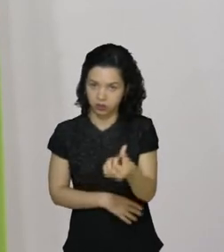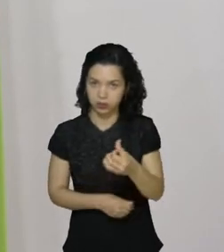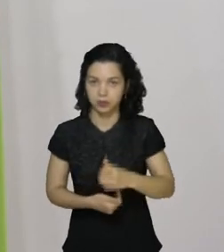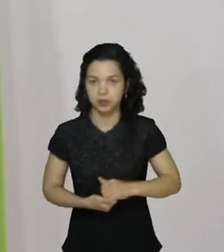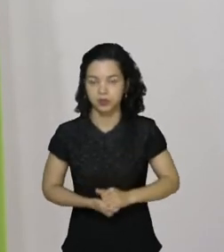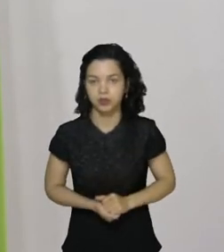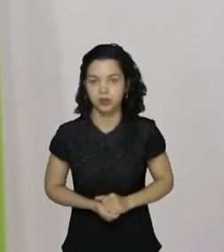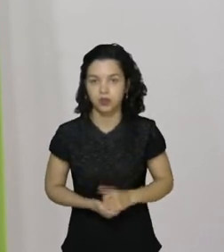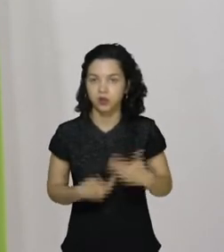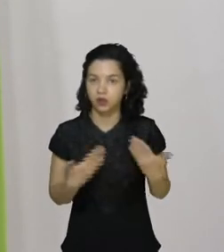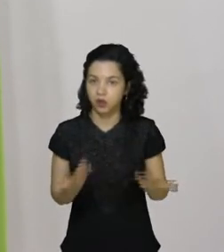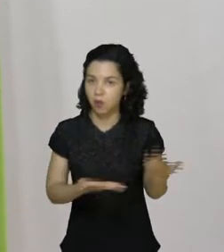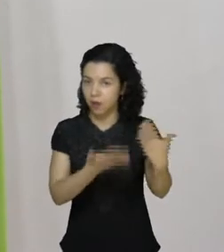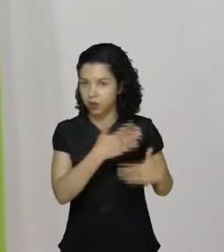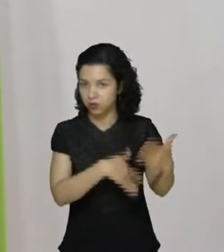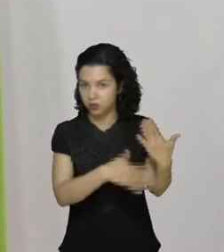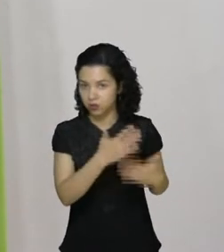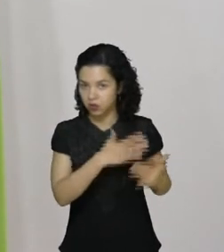Então, naquela época,